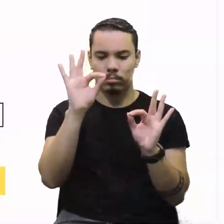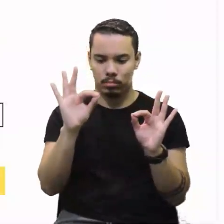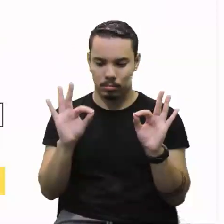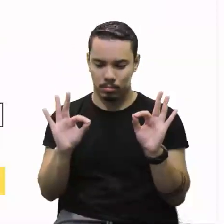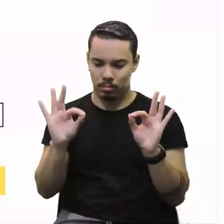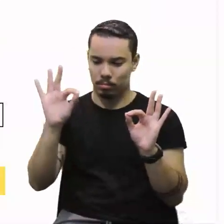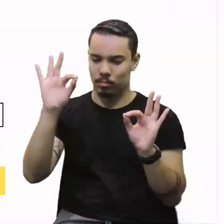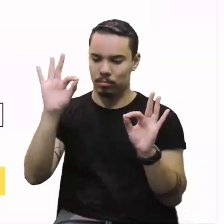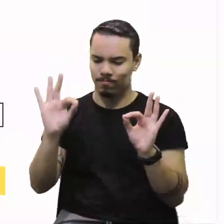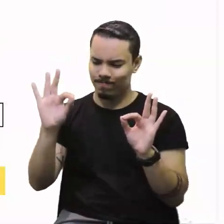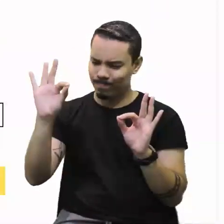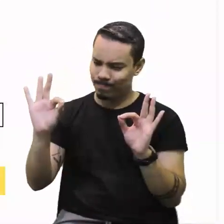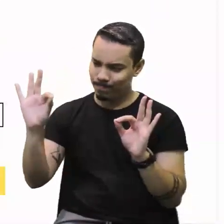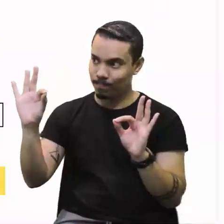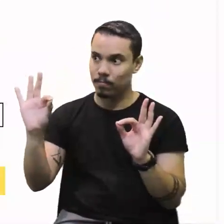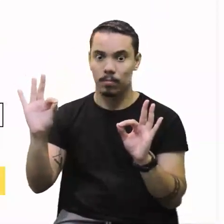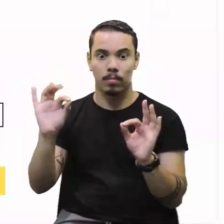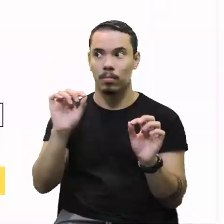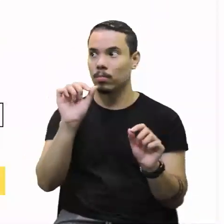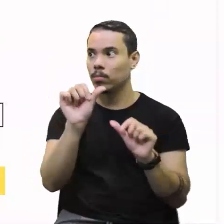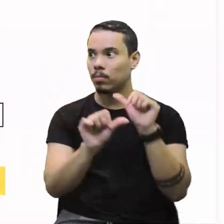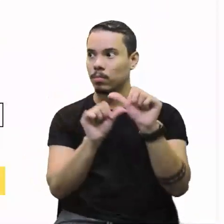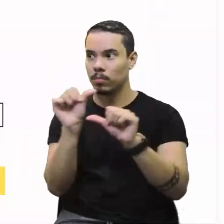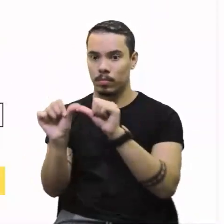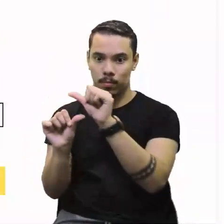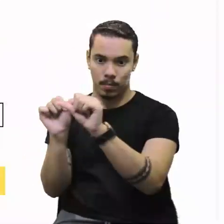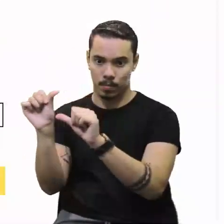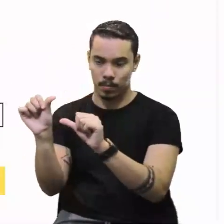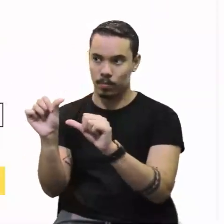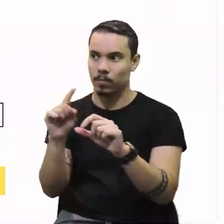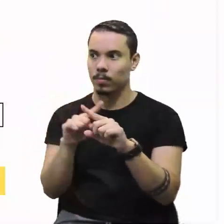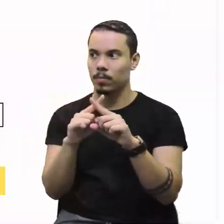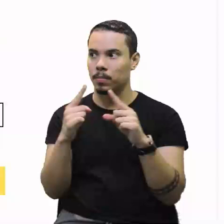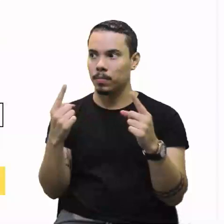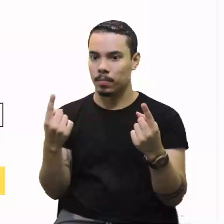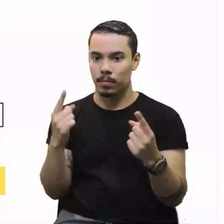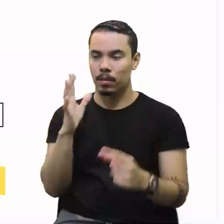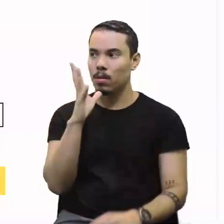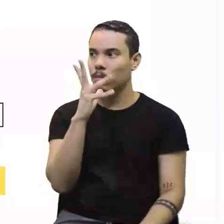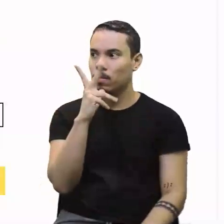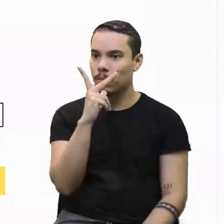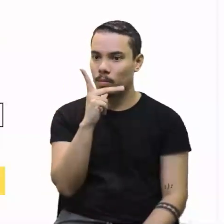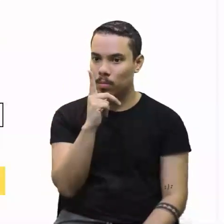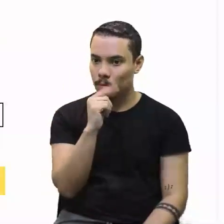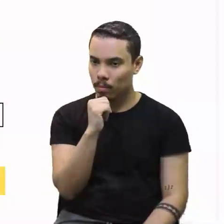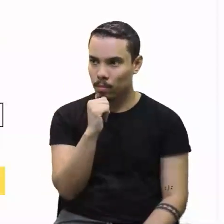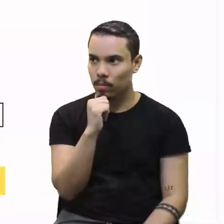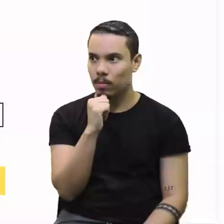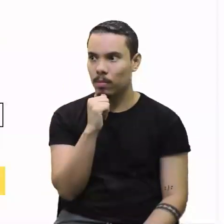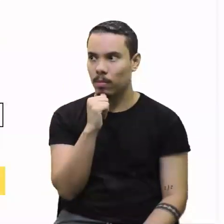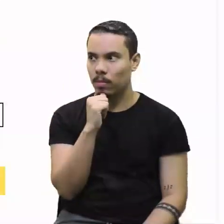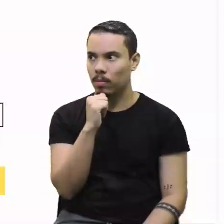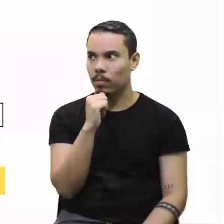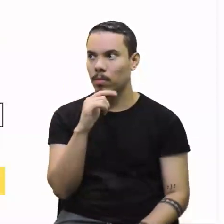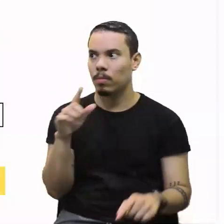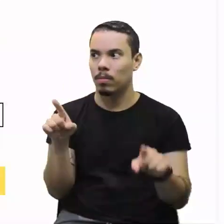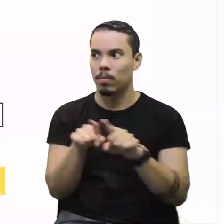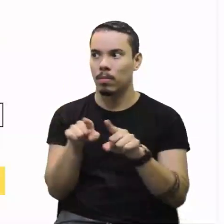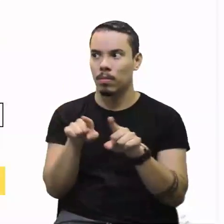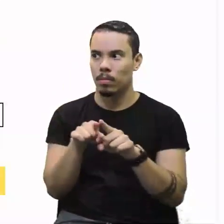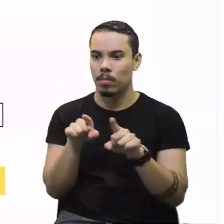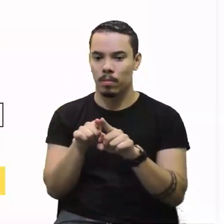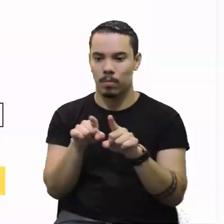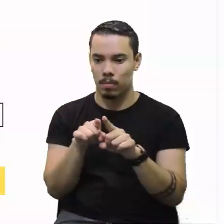já está bem menor. Só que em compensação aqui demora, né? E aqui começa a repetir